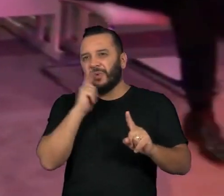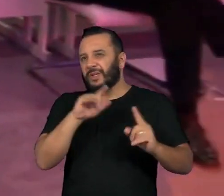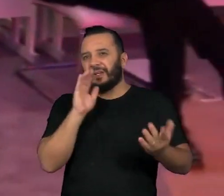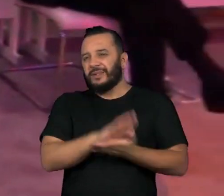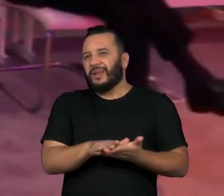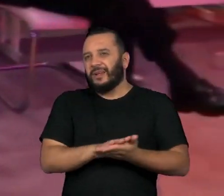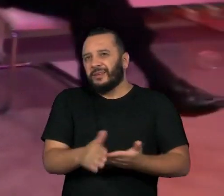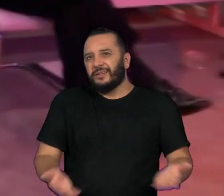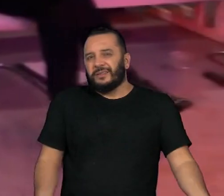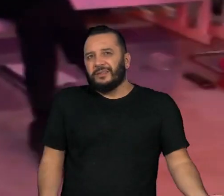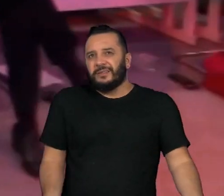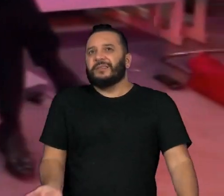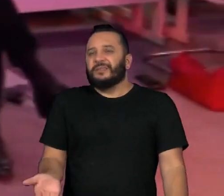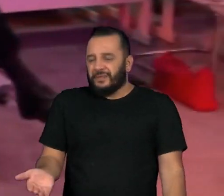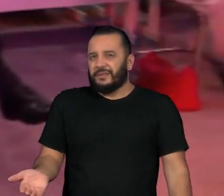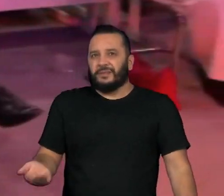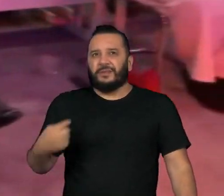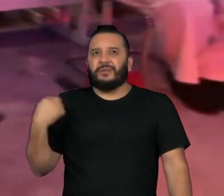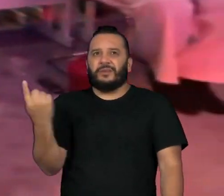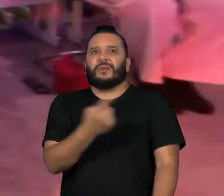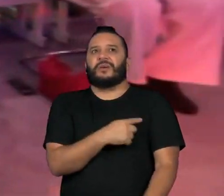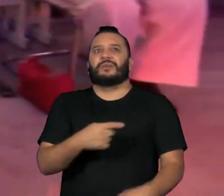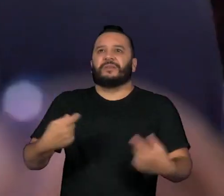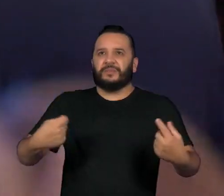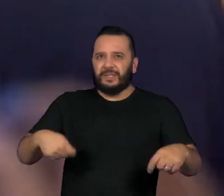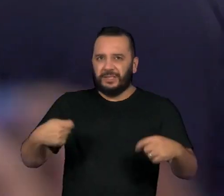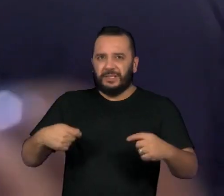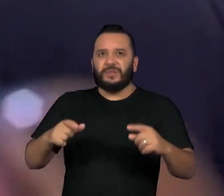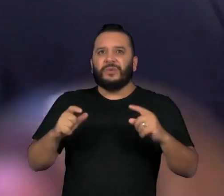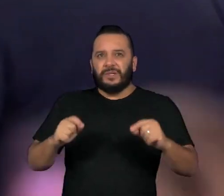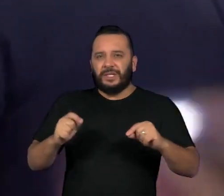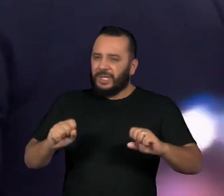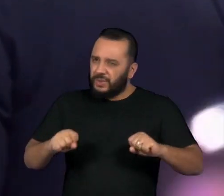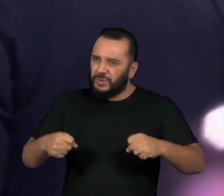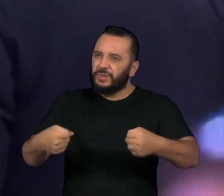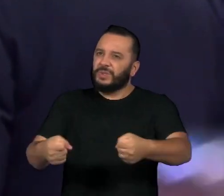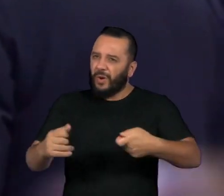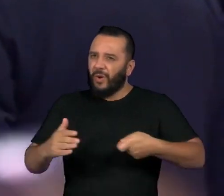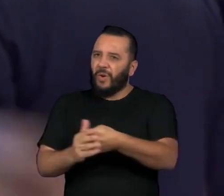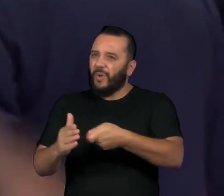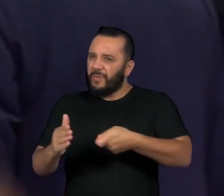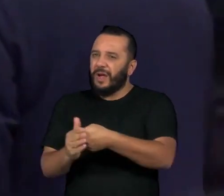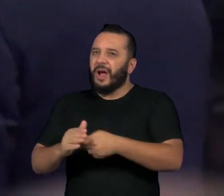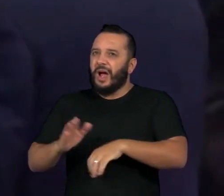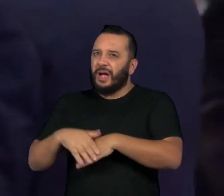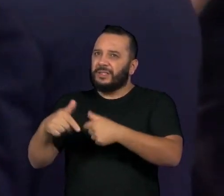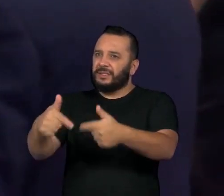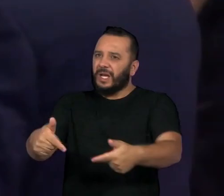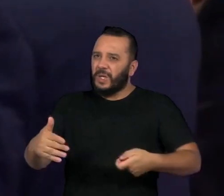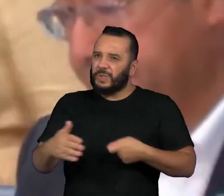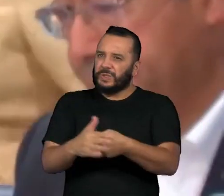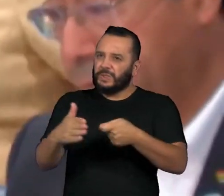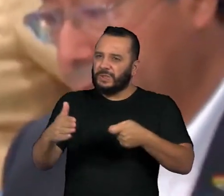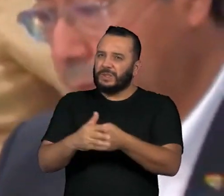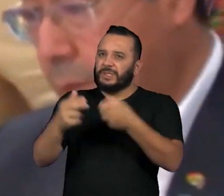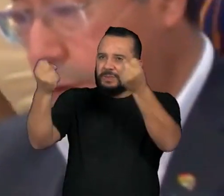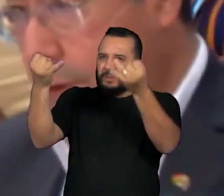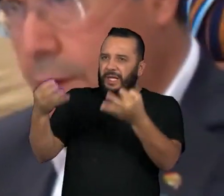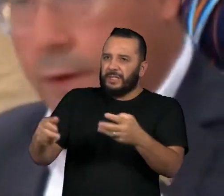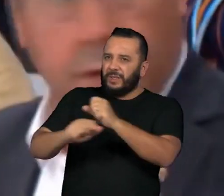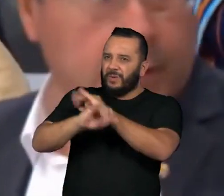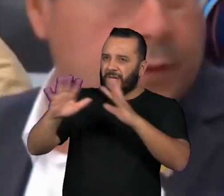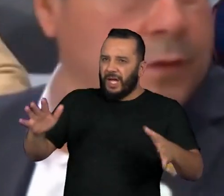cada vez mais que é um espaço que a gente tem visibilidade, que a gente pode cobrar ação, a gente pode cobrar transparência, a gente pode